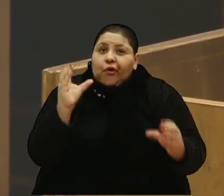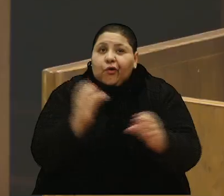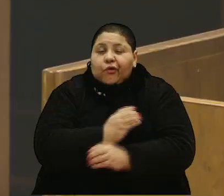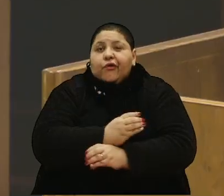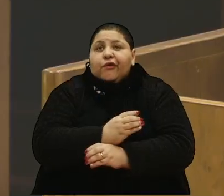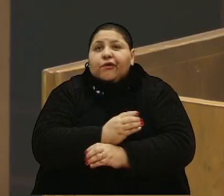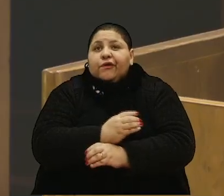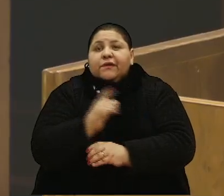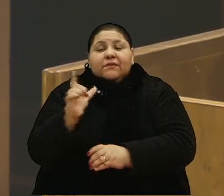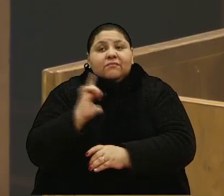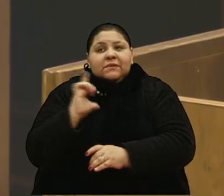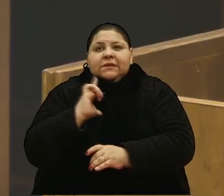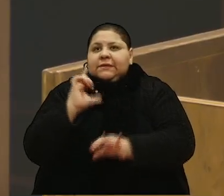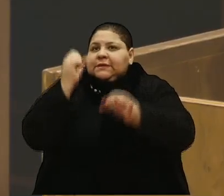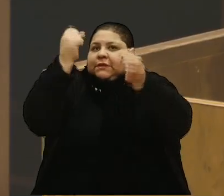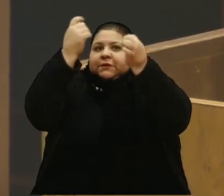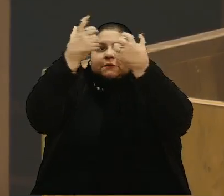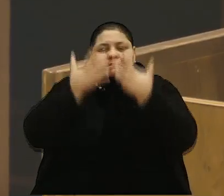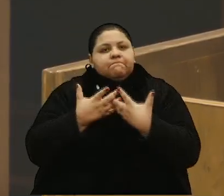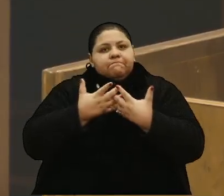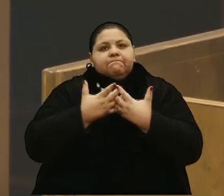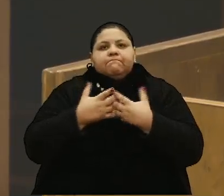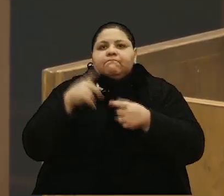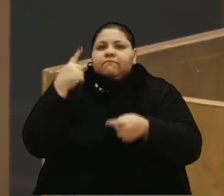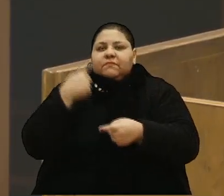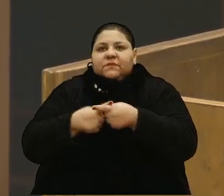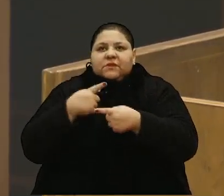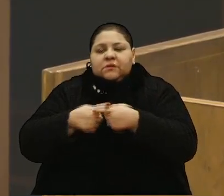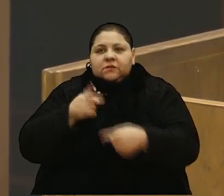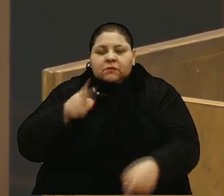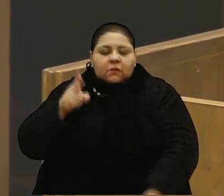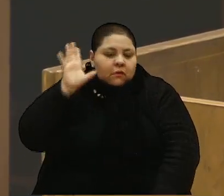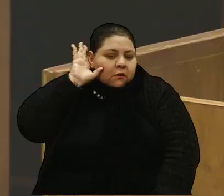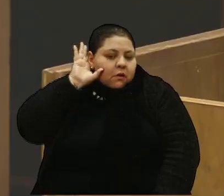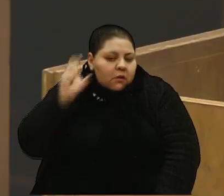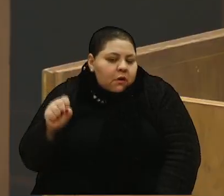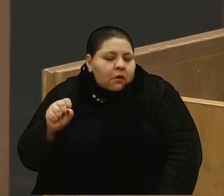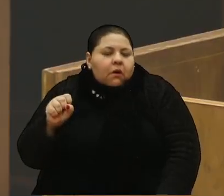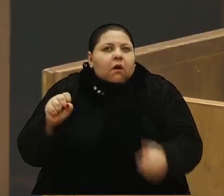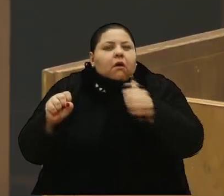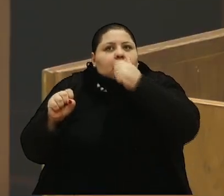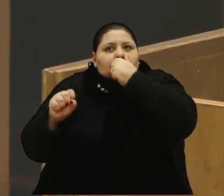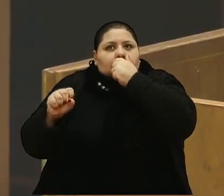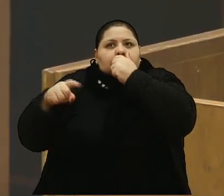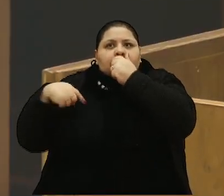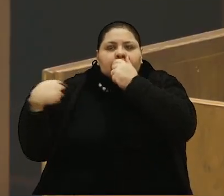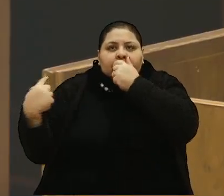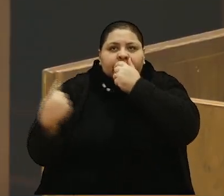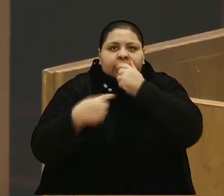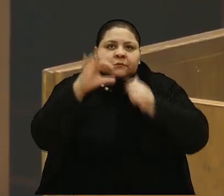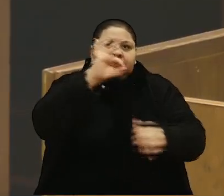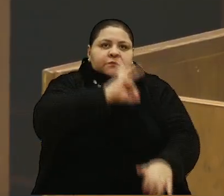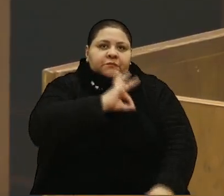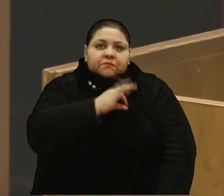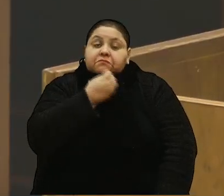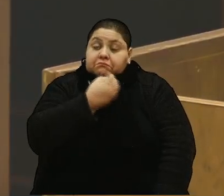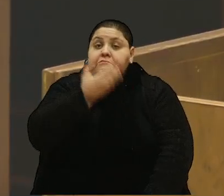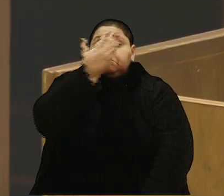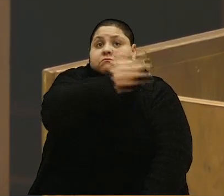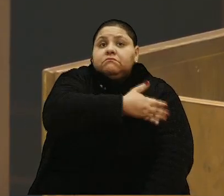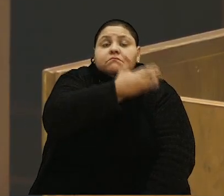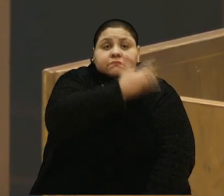sem explicação. Uma parte, vereador. Porque a gente sempre ouve dizer que os nossos policiais são muito bem